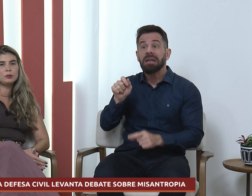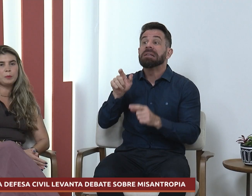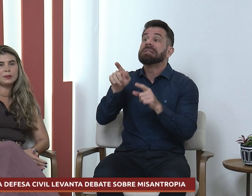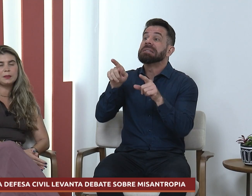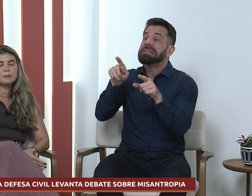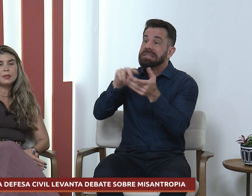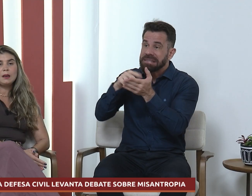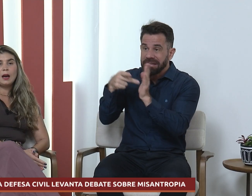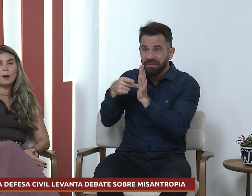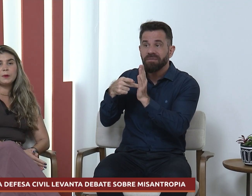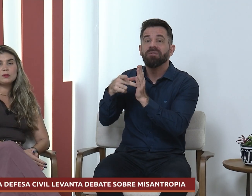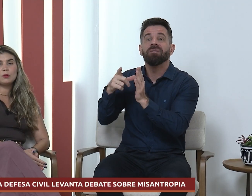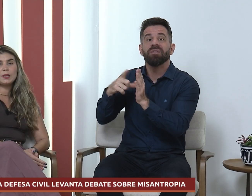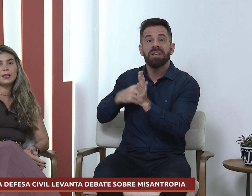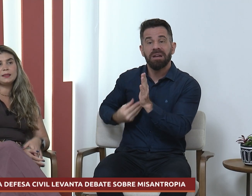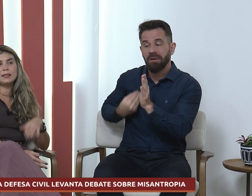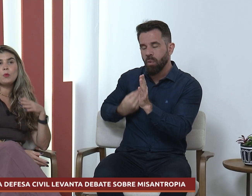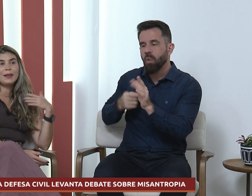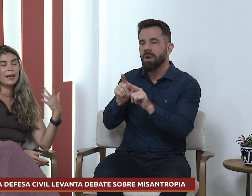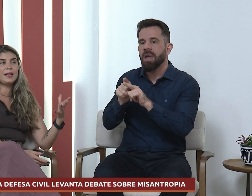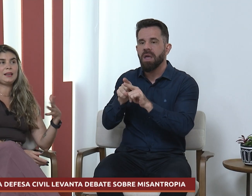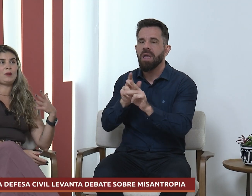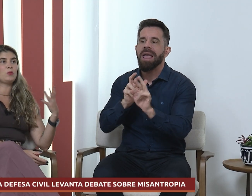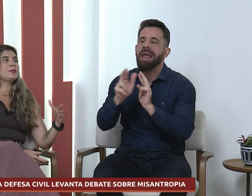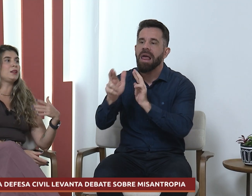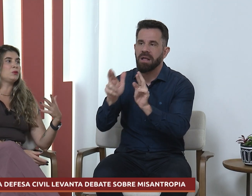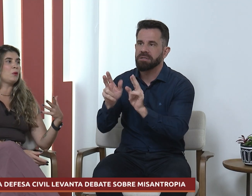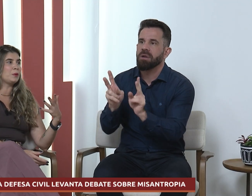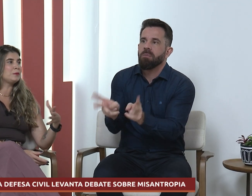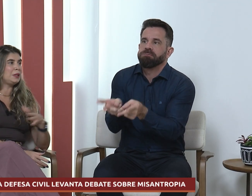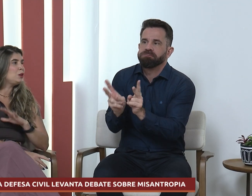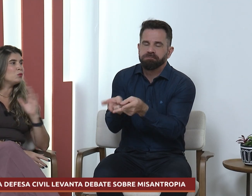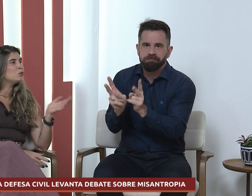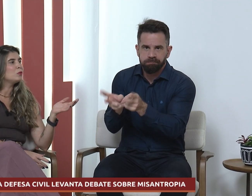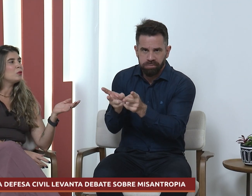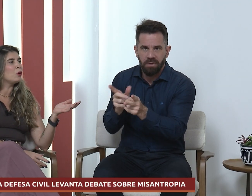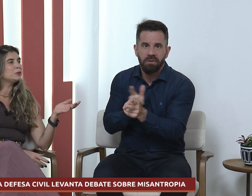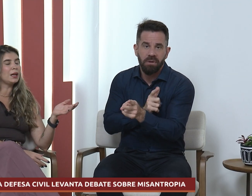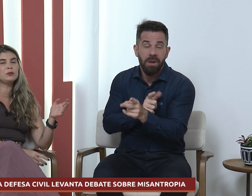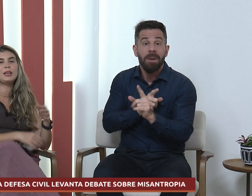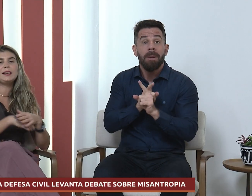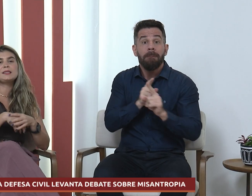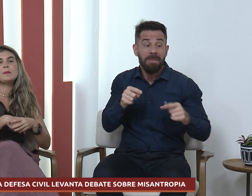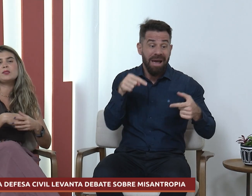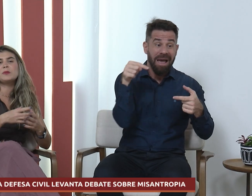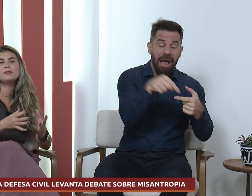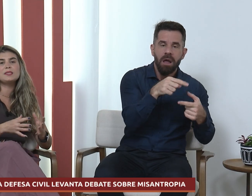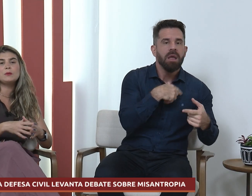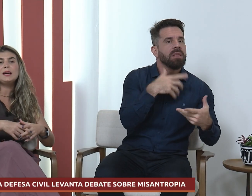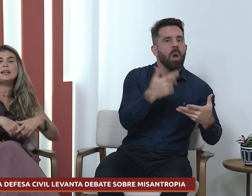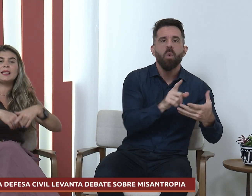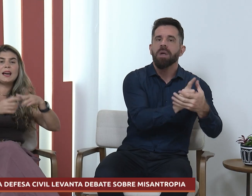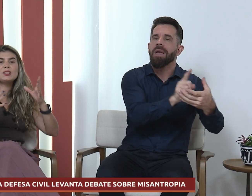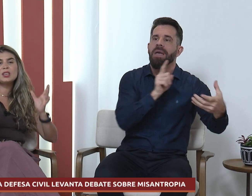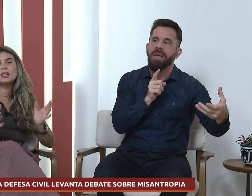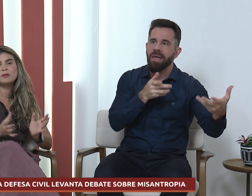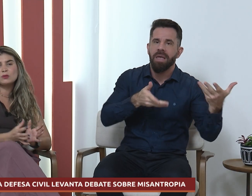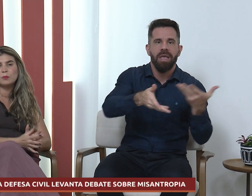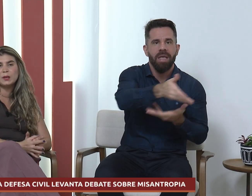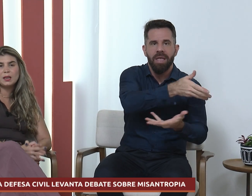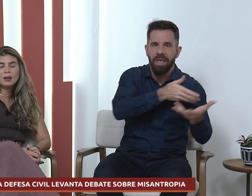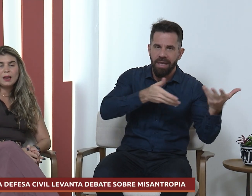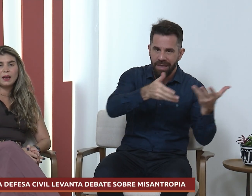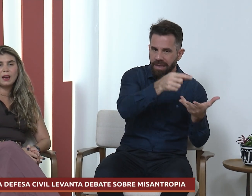é misântropa, né? A pessoa, ela não quer contato com nenhum contato. O niilista é mais uma visão